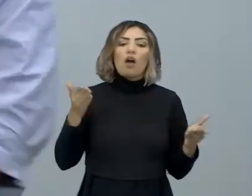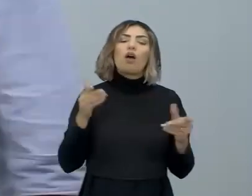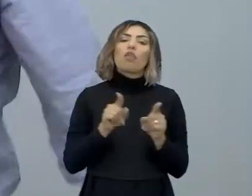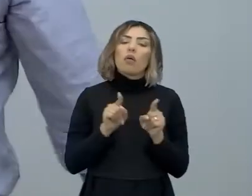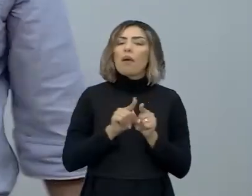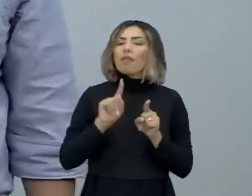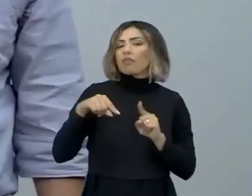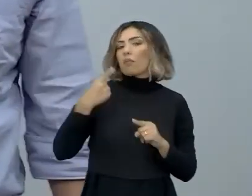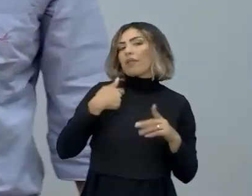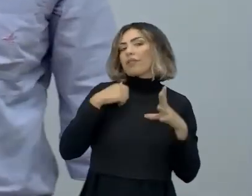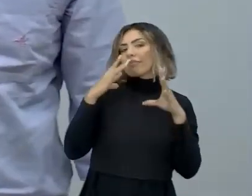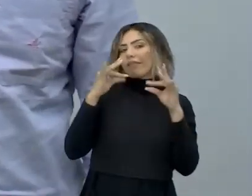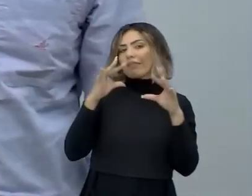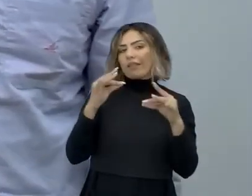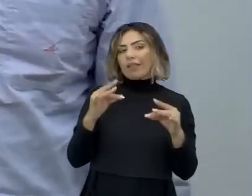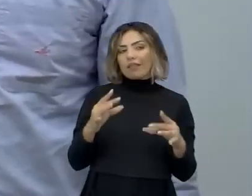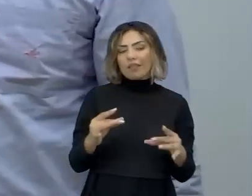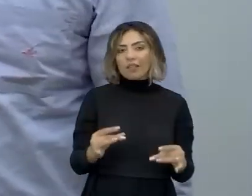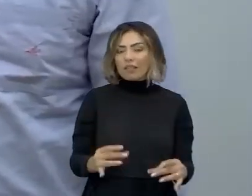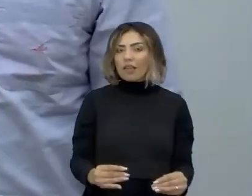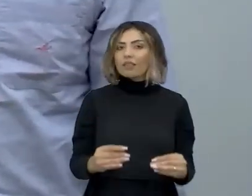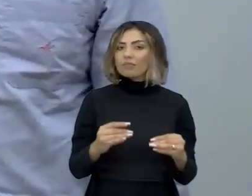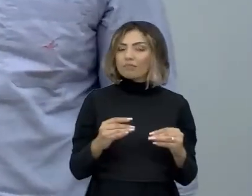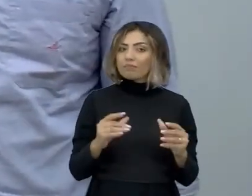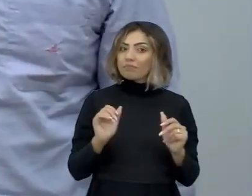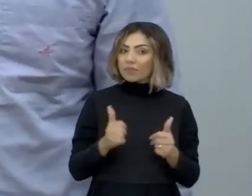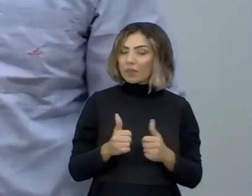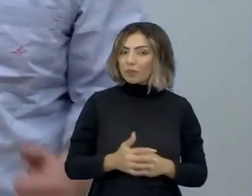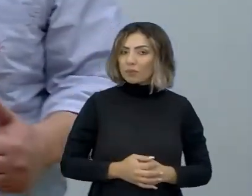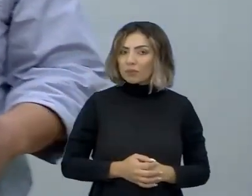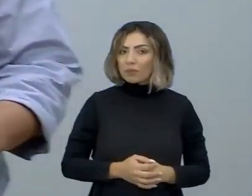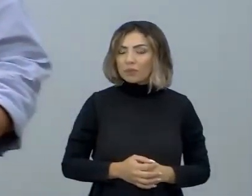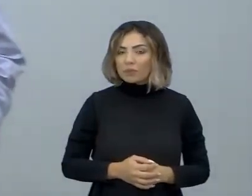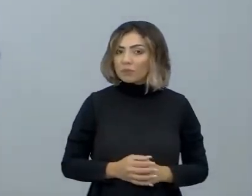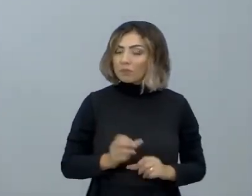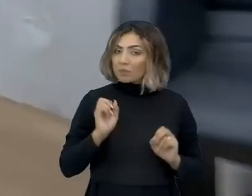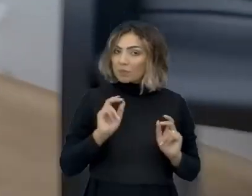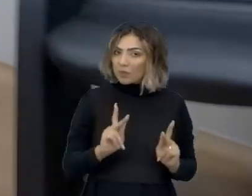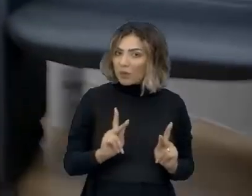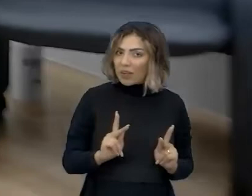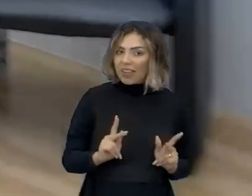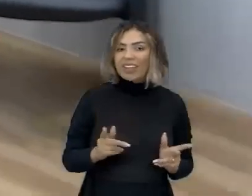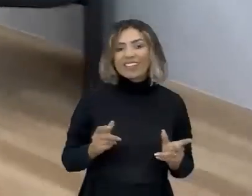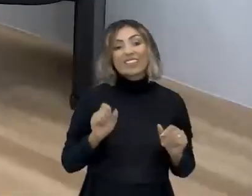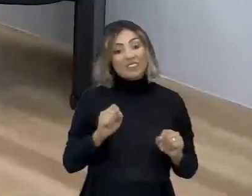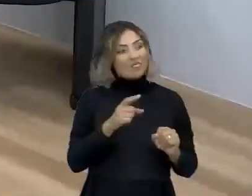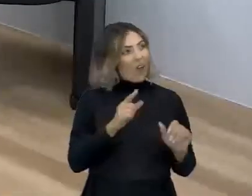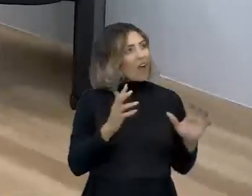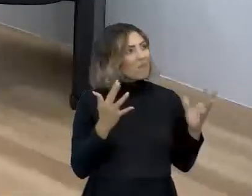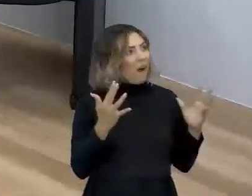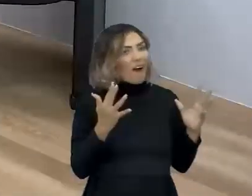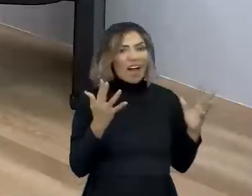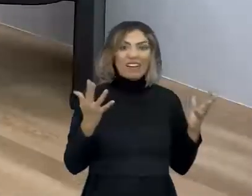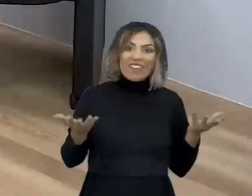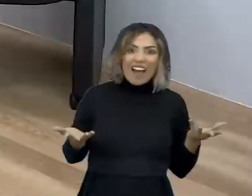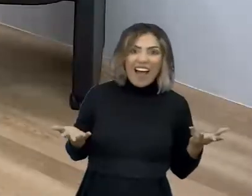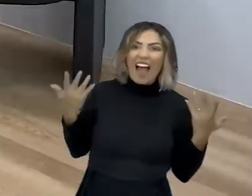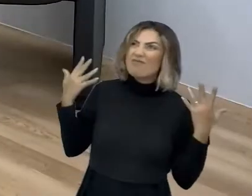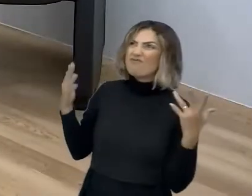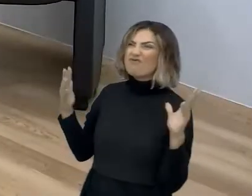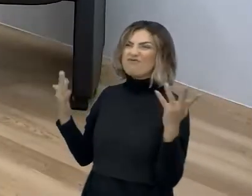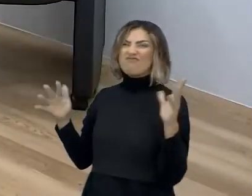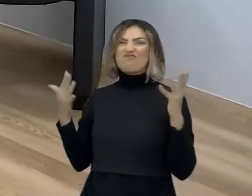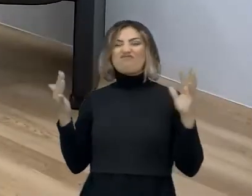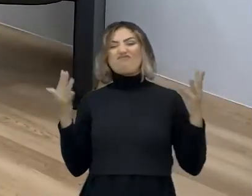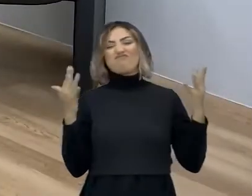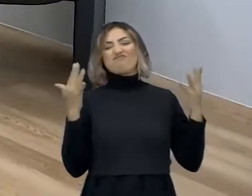os detalhes aqui da nossa casa. Tudo bem? Pode aplaudir? Pode. Onde é que assina o contrato? Onde é